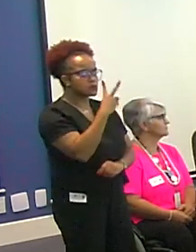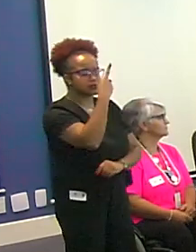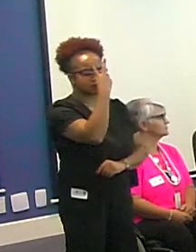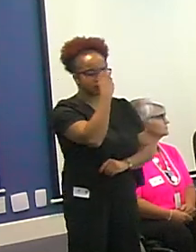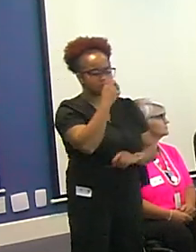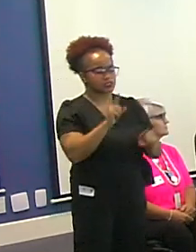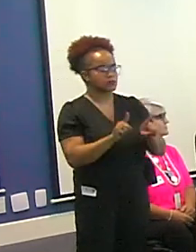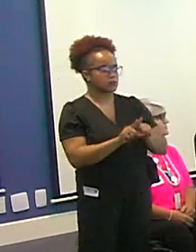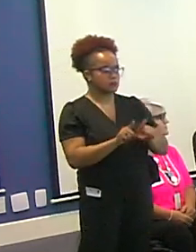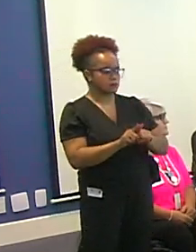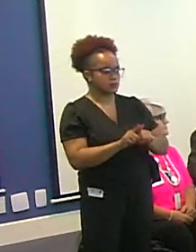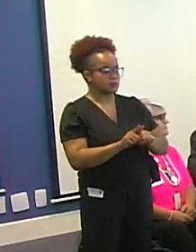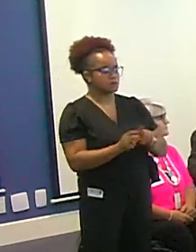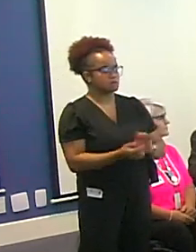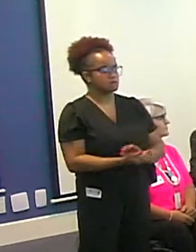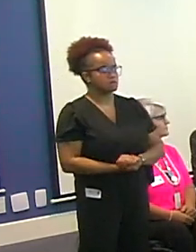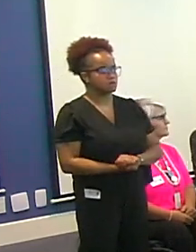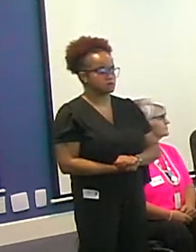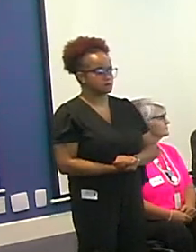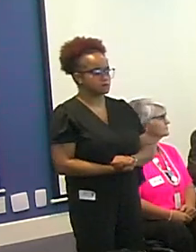visual. É,